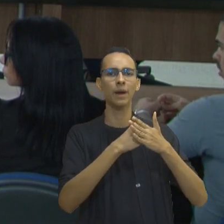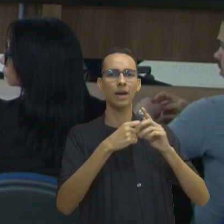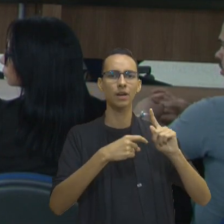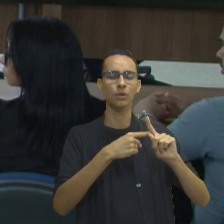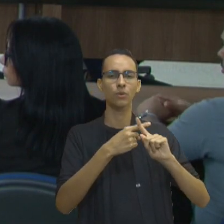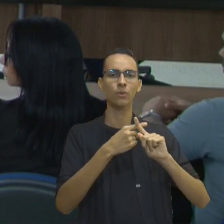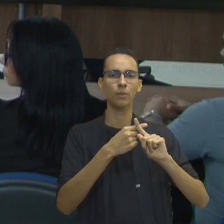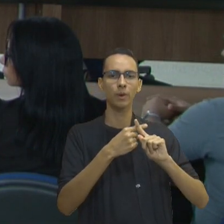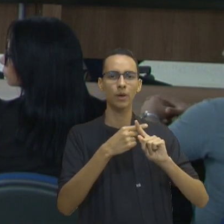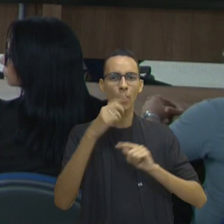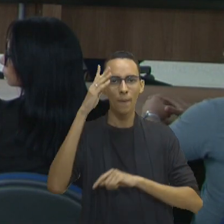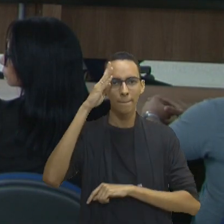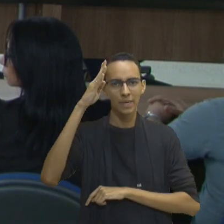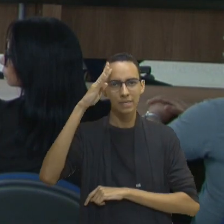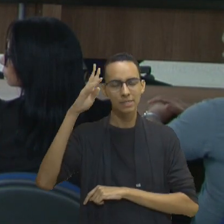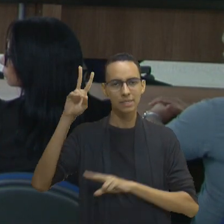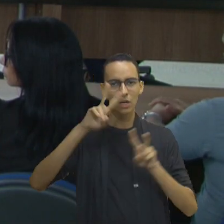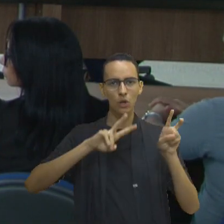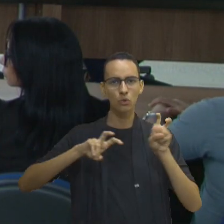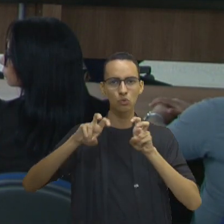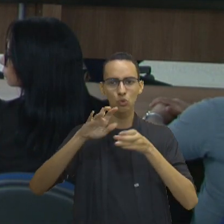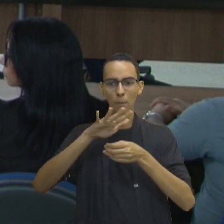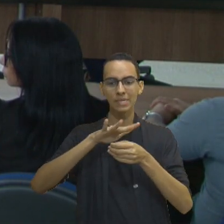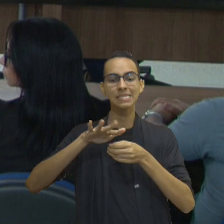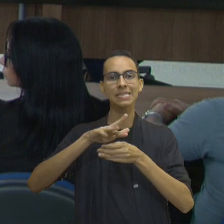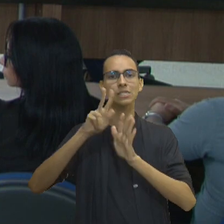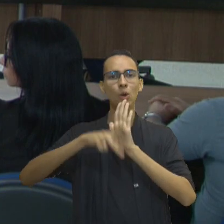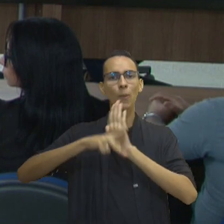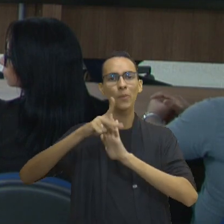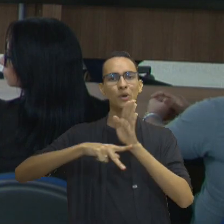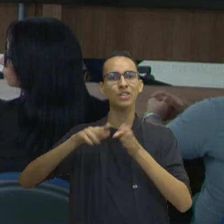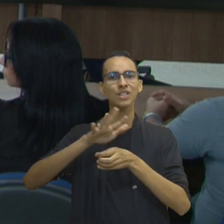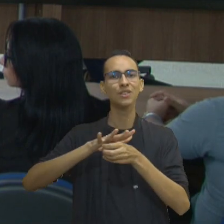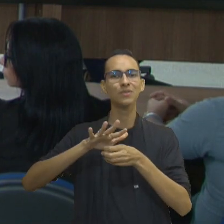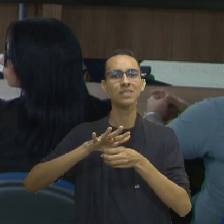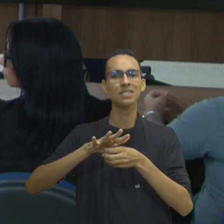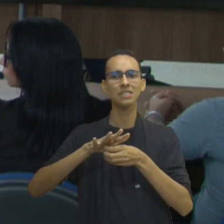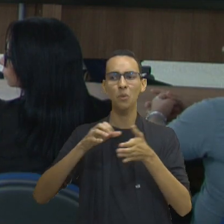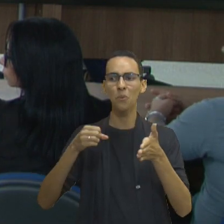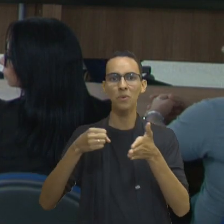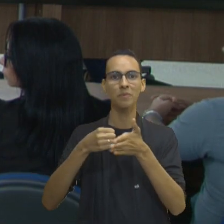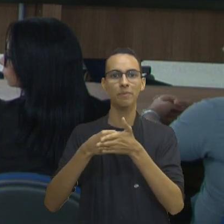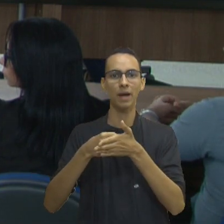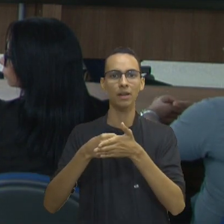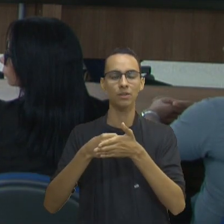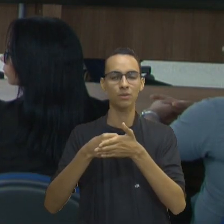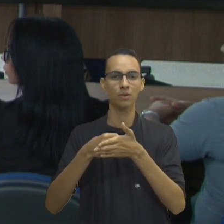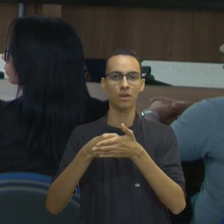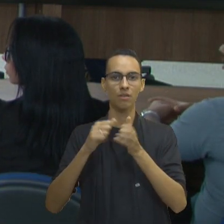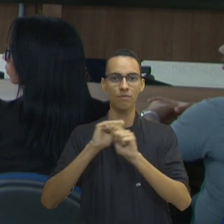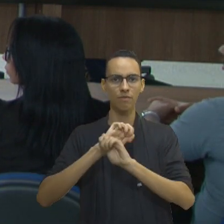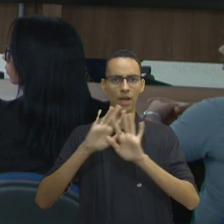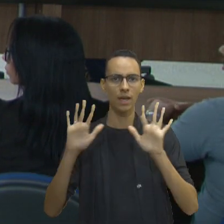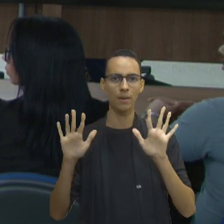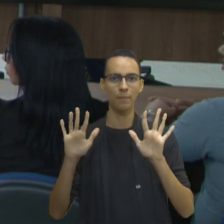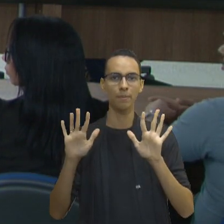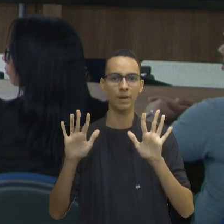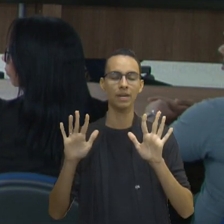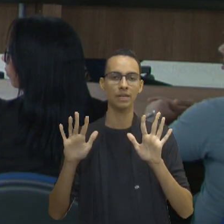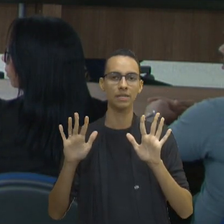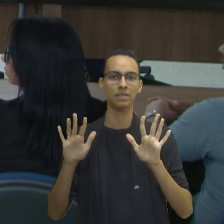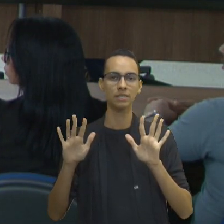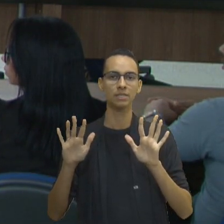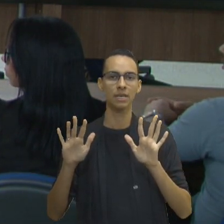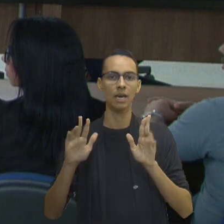em extensão dos projetos de extensão, o impacto isso vai aparecer, né? Imagino que os senhores vão estar acompanhando